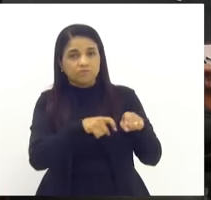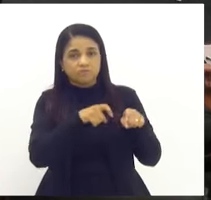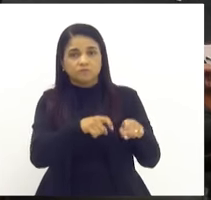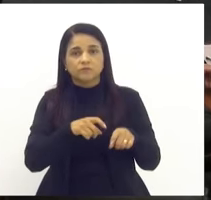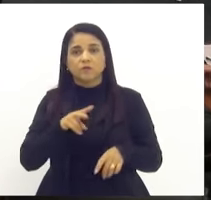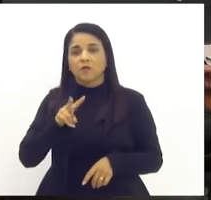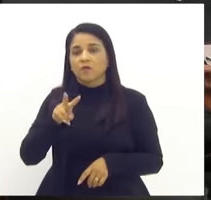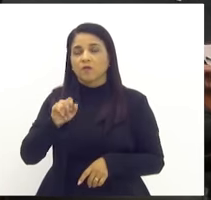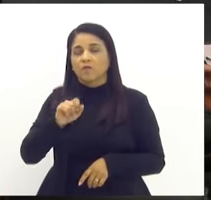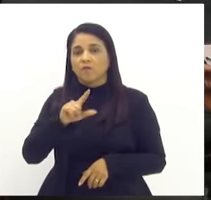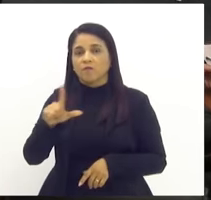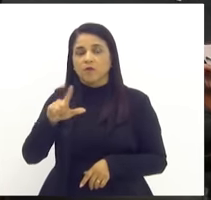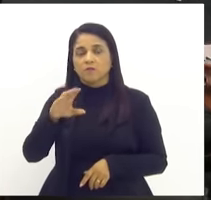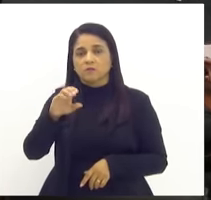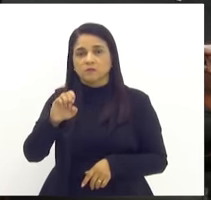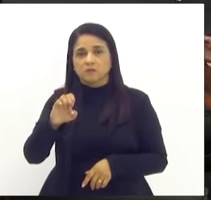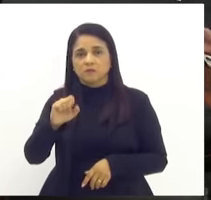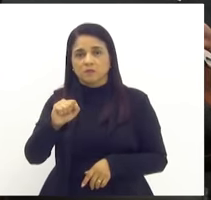Val